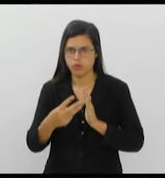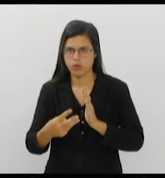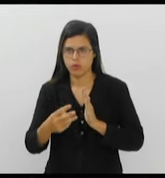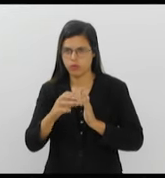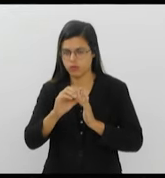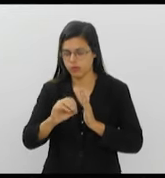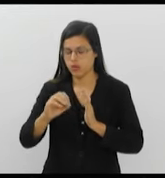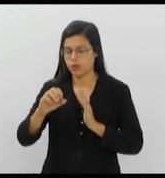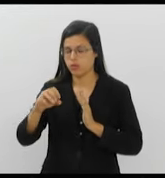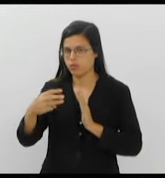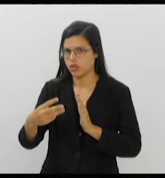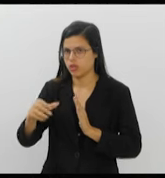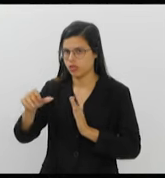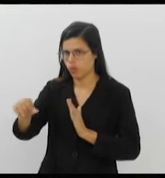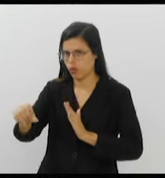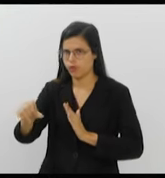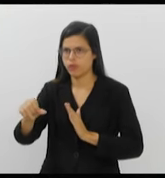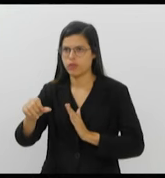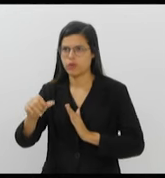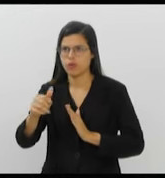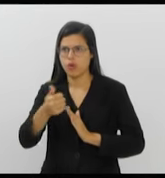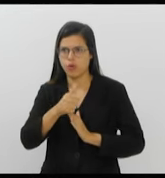48.039, de